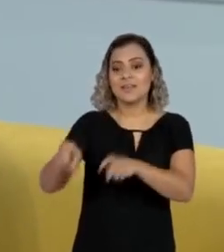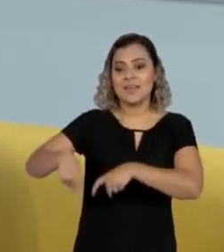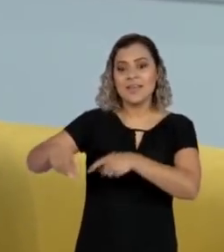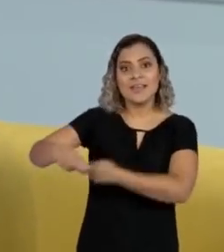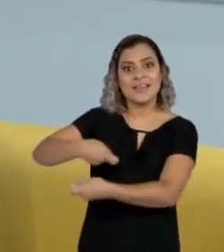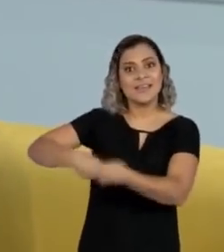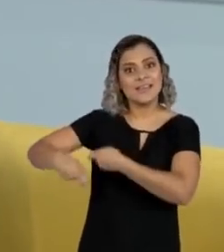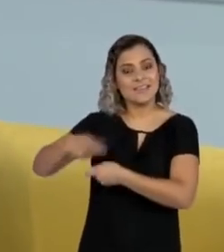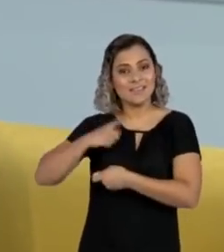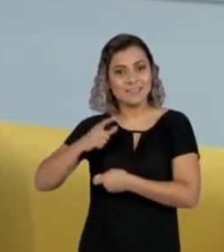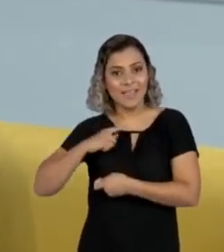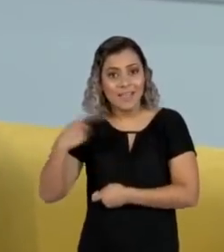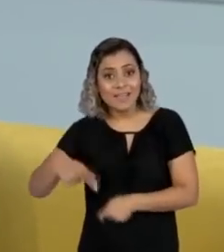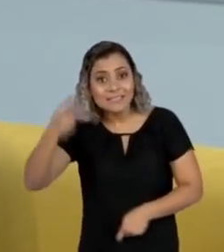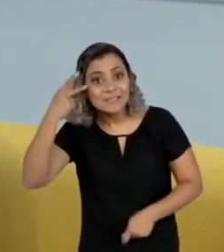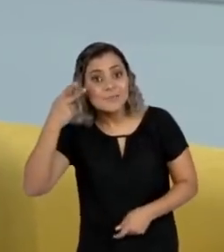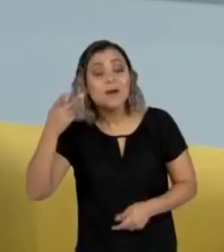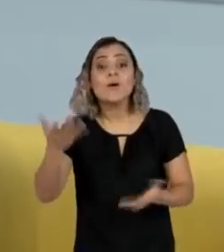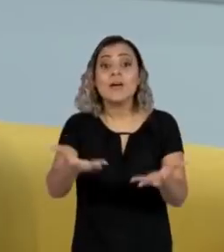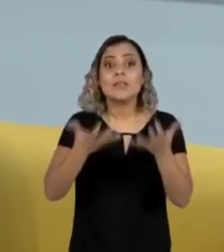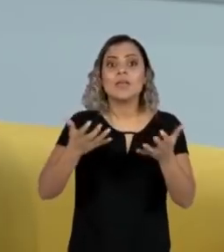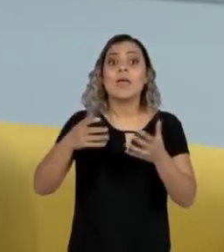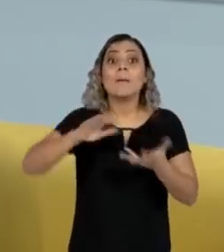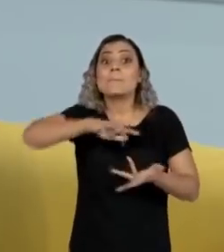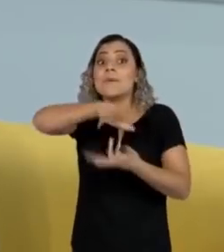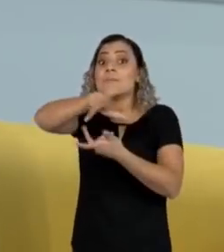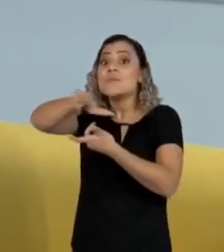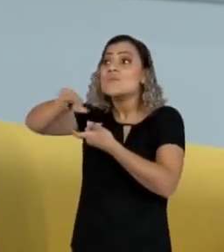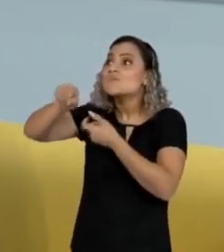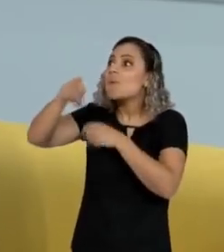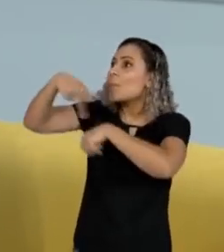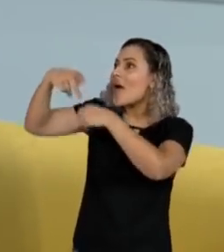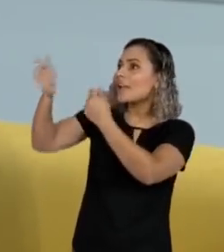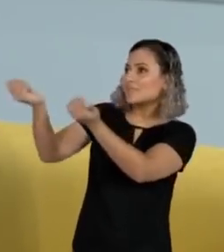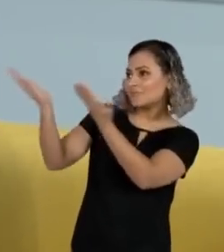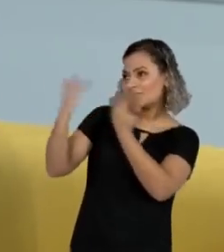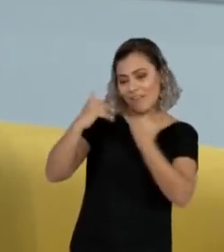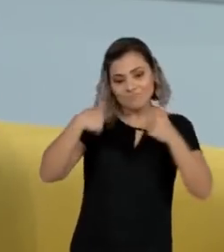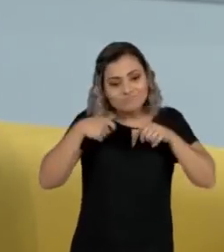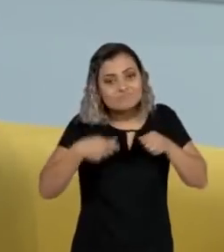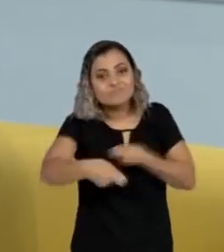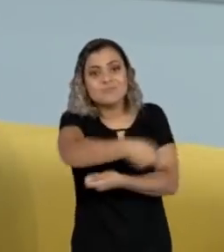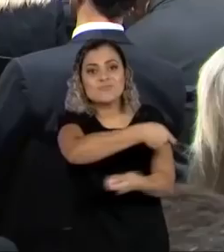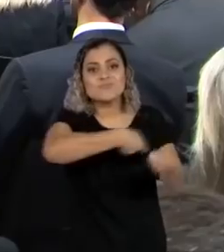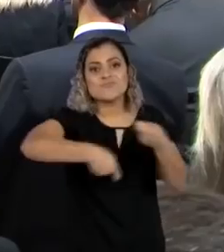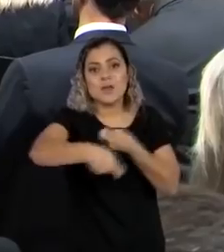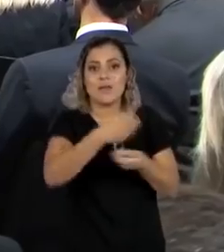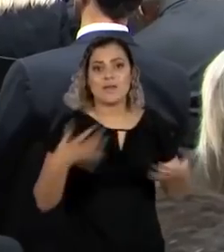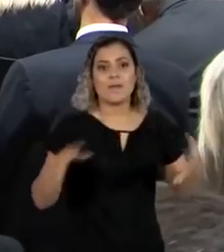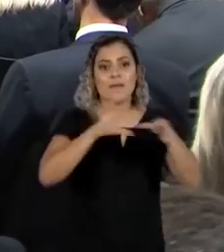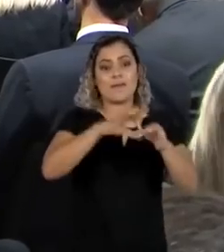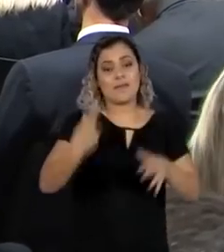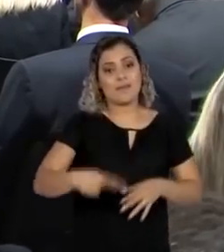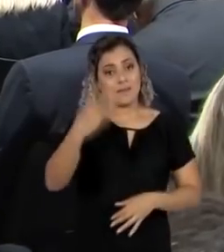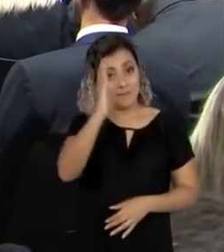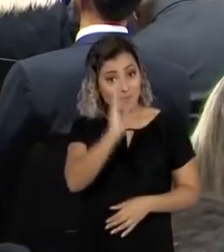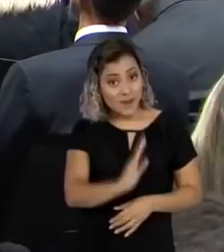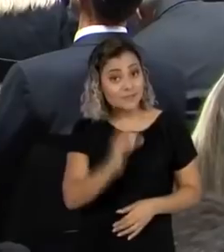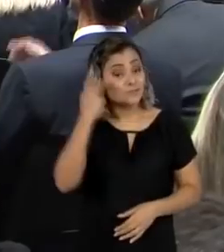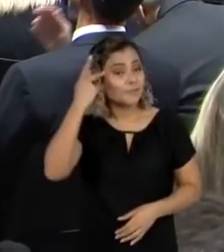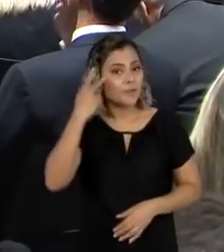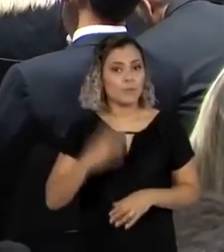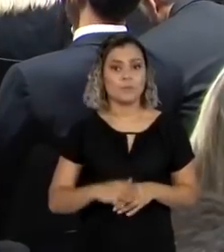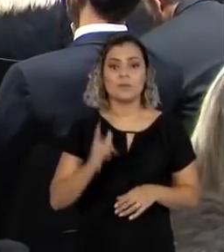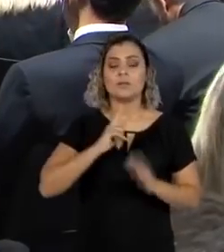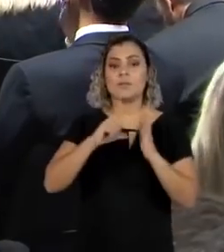estado pretende trazer os maiores compradores do mundo para fazer negócio com os produtores brasileiros. O lançamento foi no Palácio